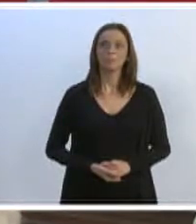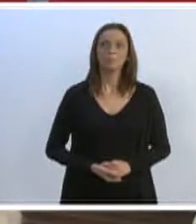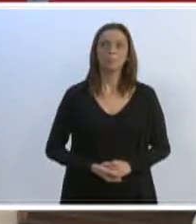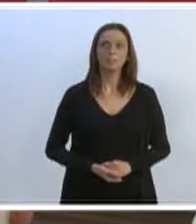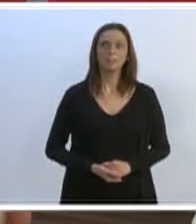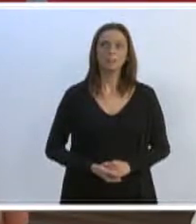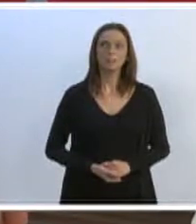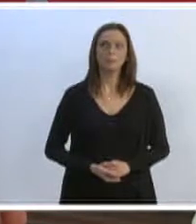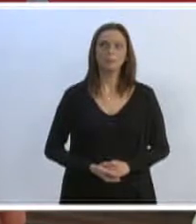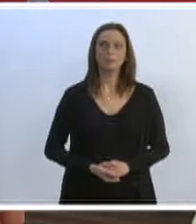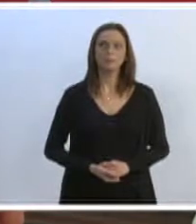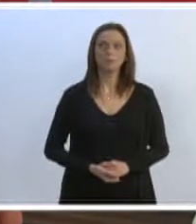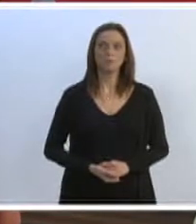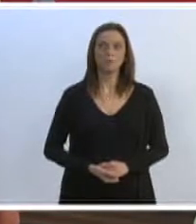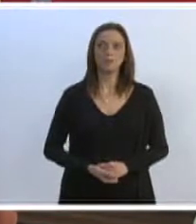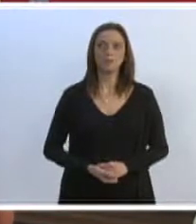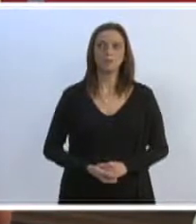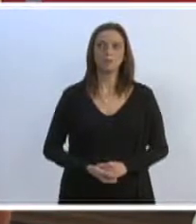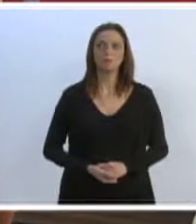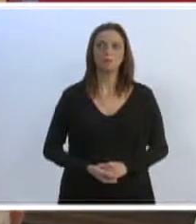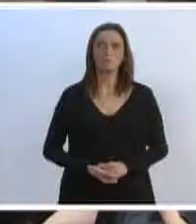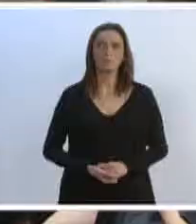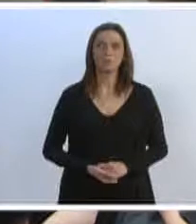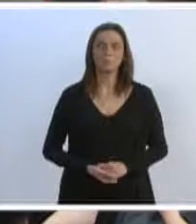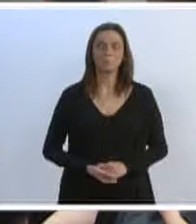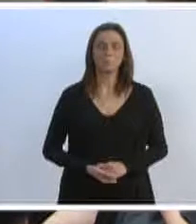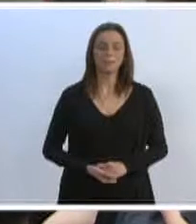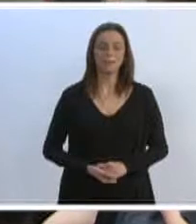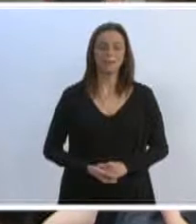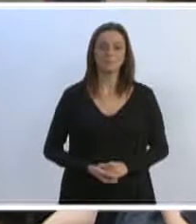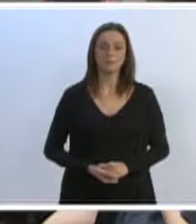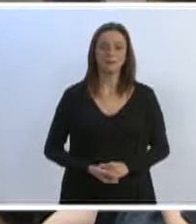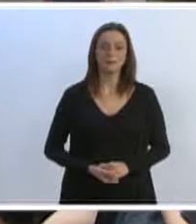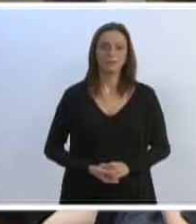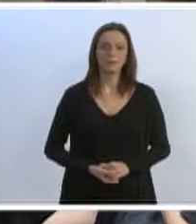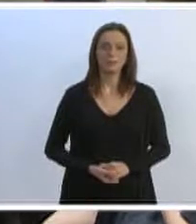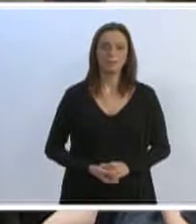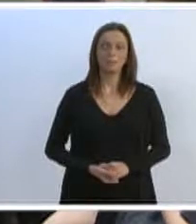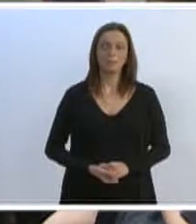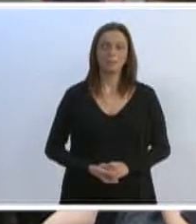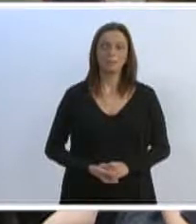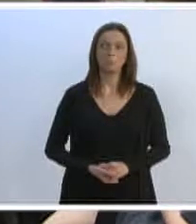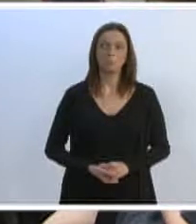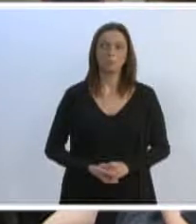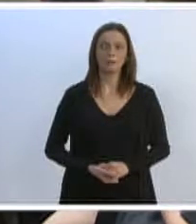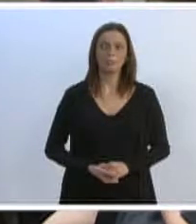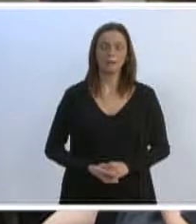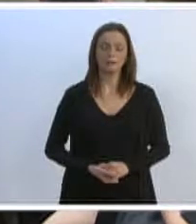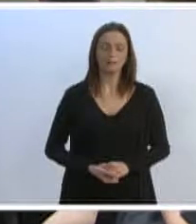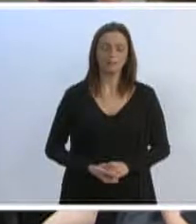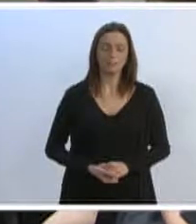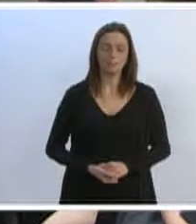aqui saudar também de maneira muito especial e agradecer a presença de uma pessoa que eu estimo muito e talvez tenha me influenciado também nessa área